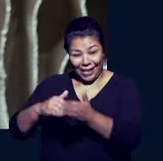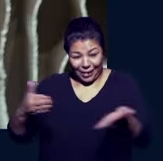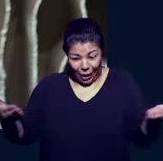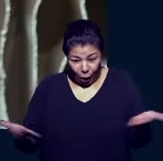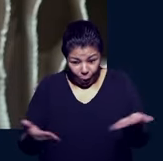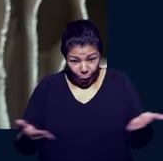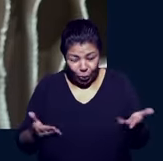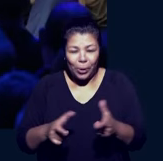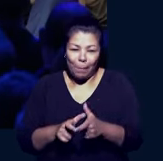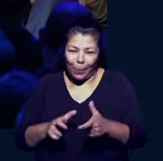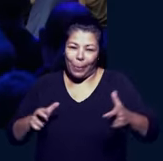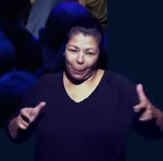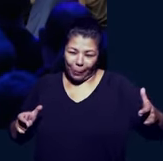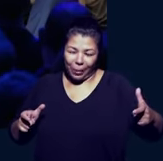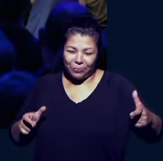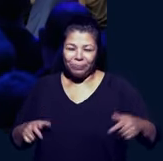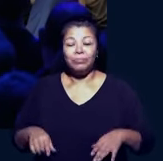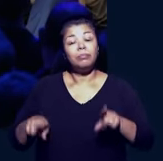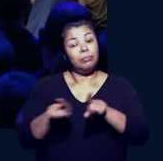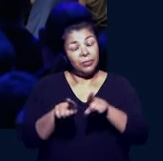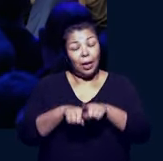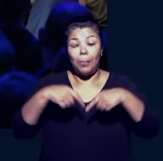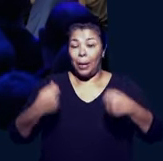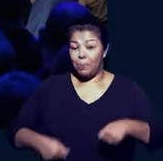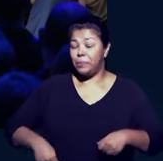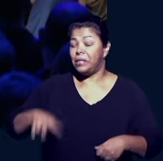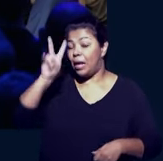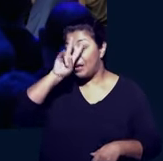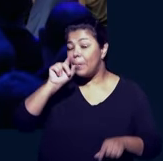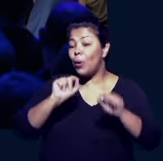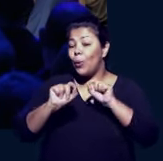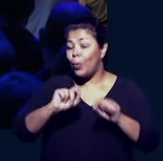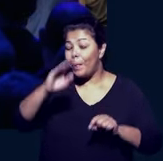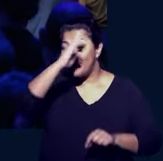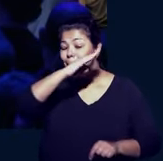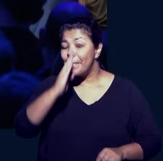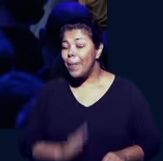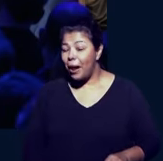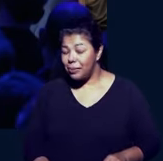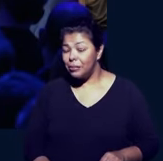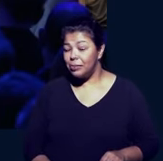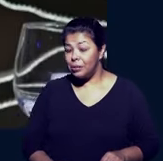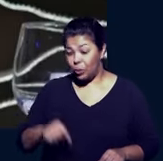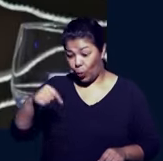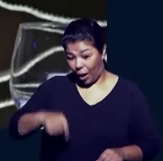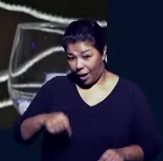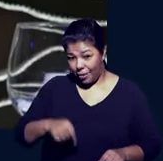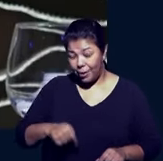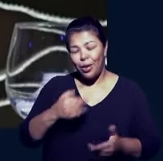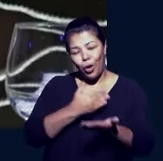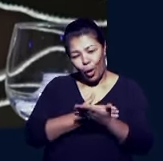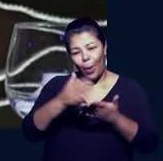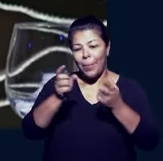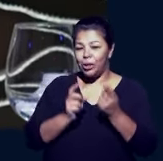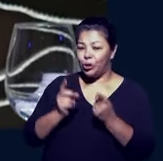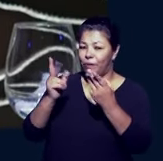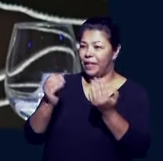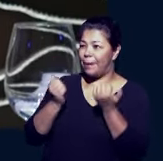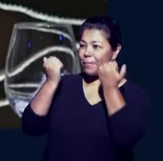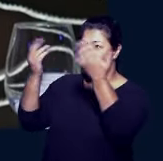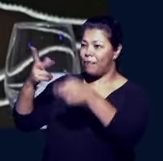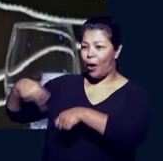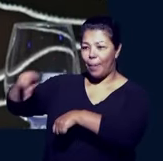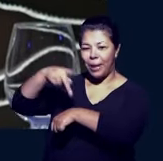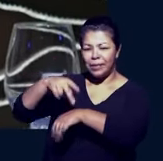o milho tem que se lembrar que o Brasil passou a exportar muito milho há muito pouco tempo 3 anos atrás